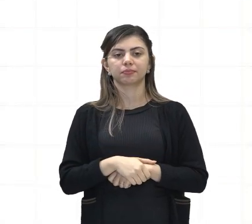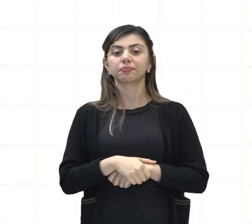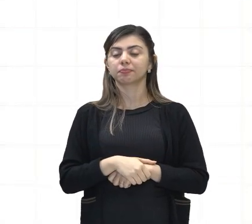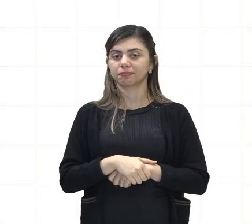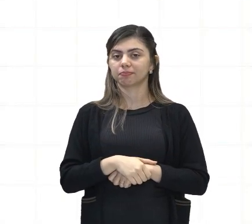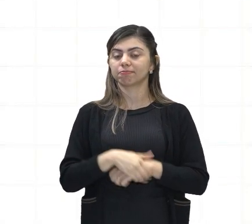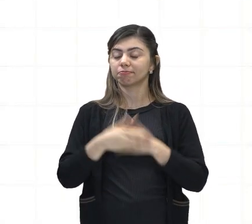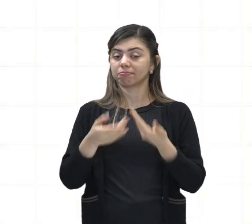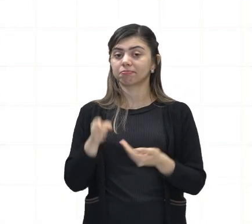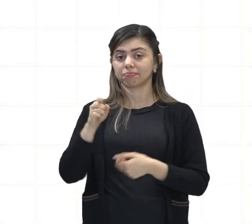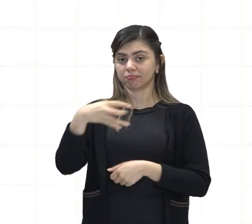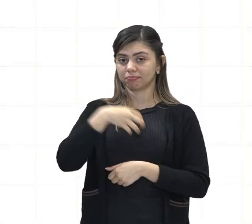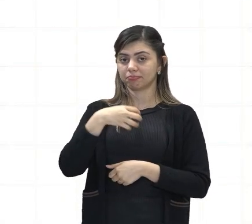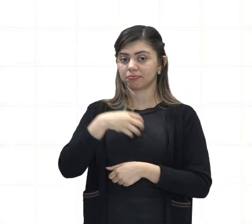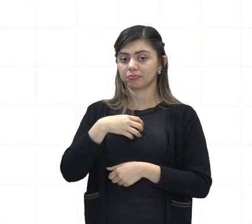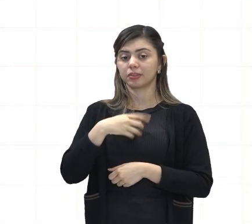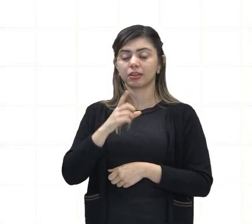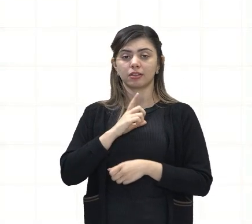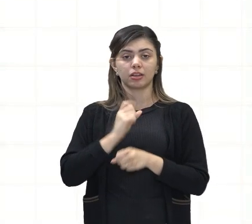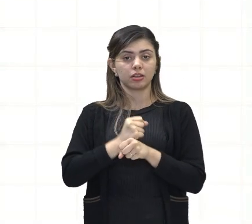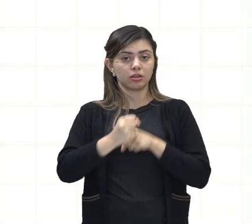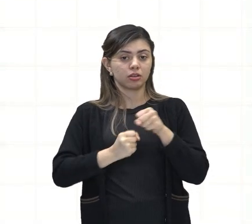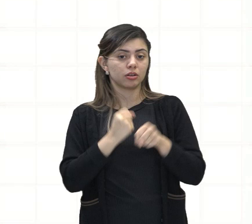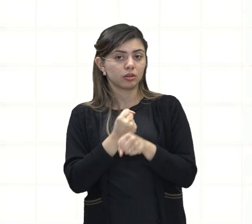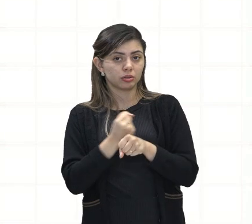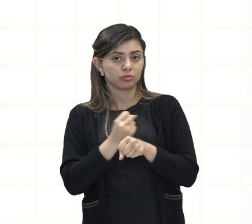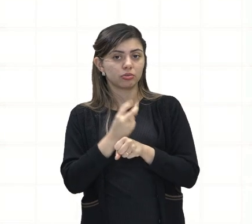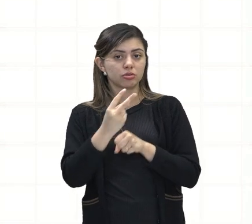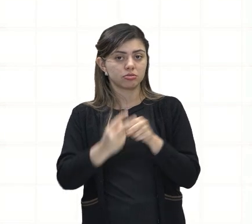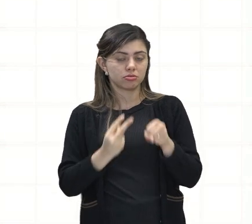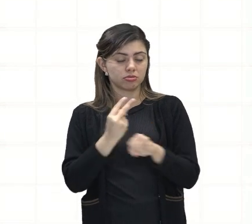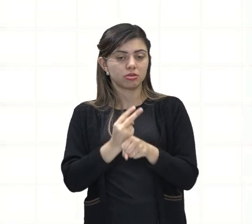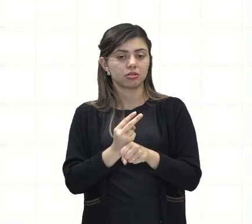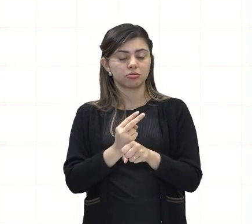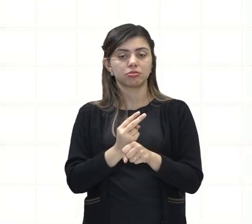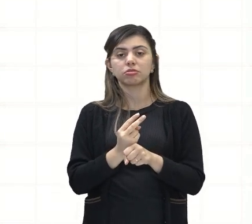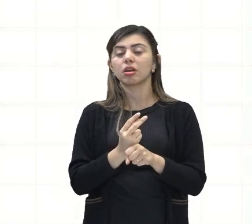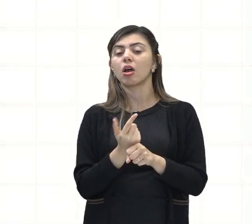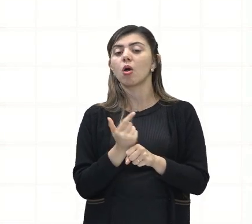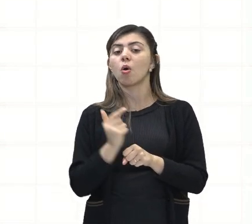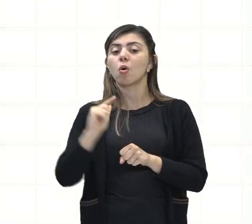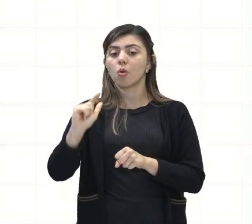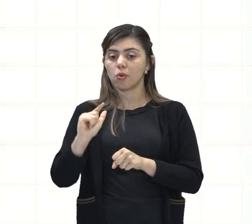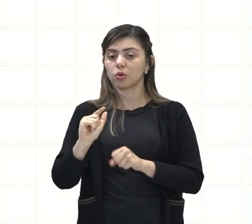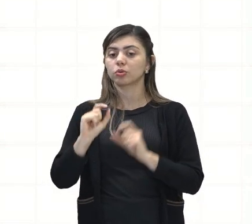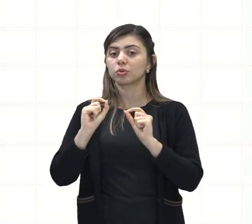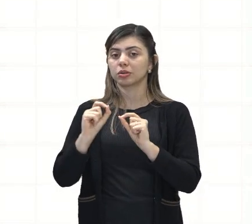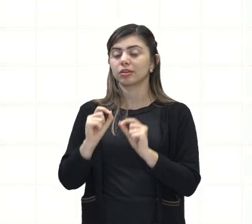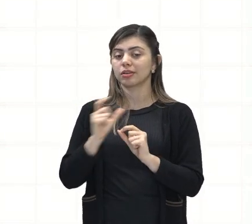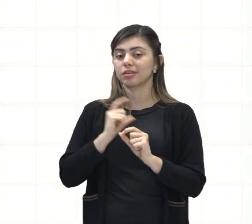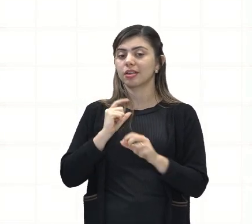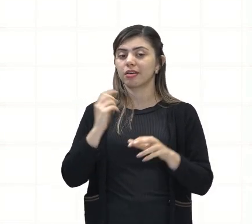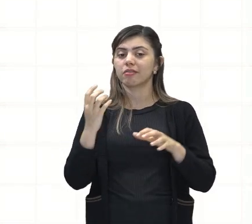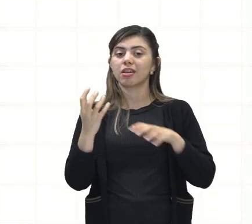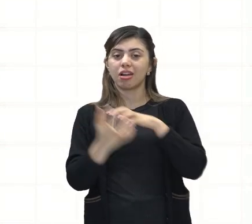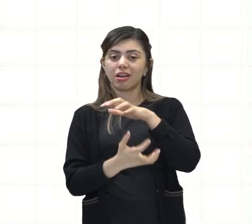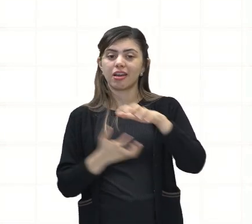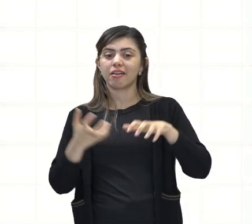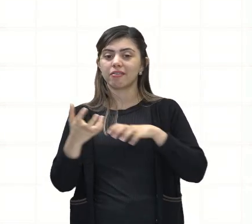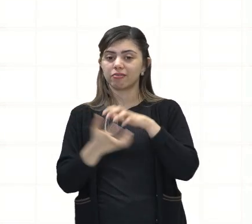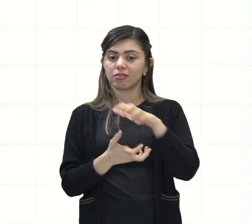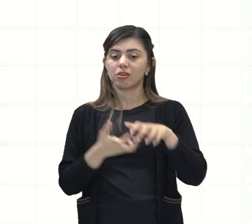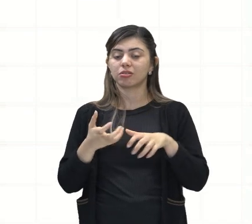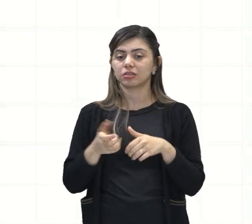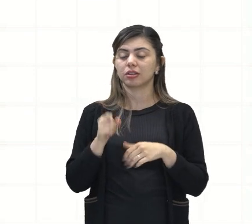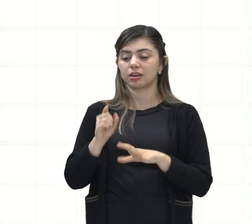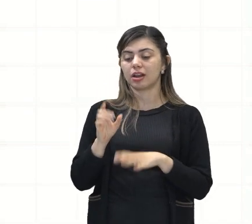Ainda na Bahia, 2 anos após a revolta dos malês, foi a vez de uma classe média, os ricos e